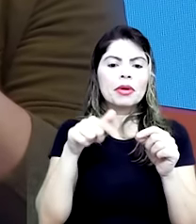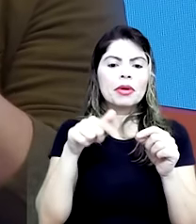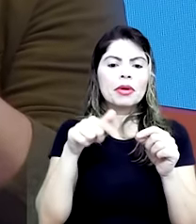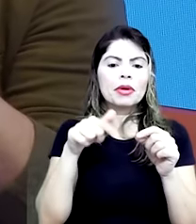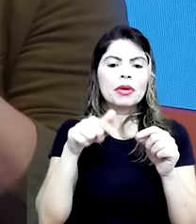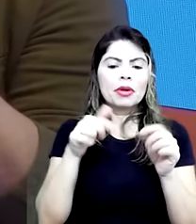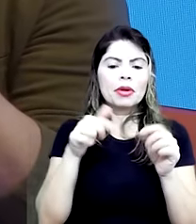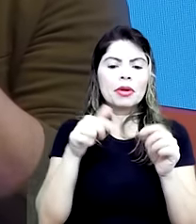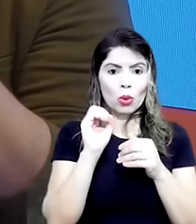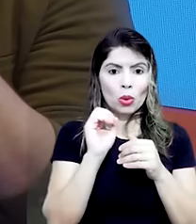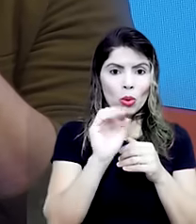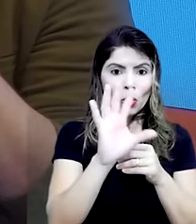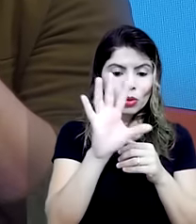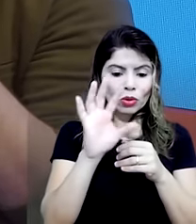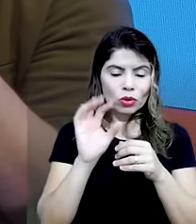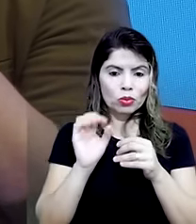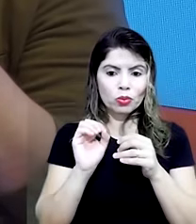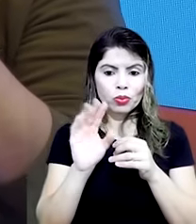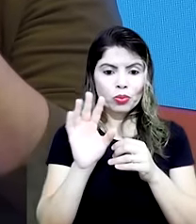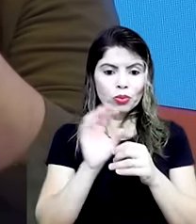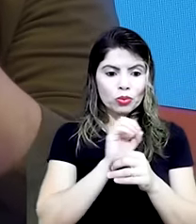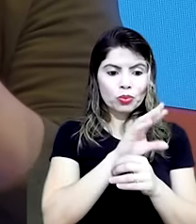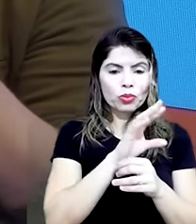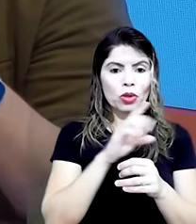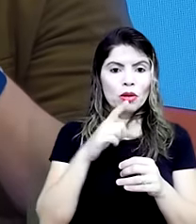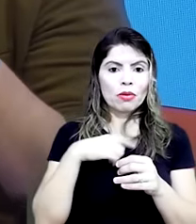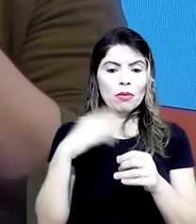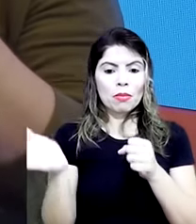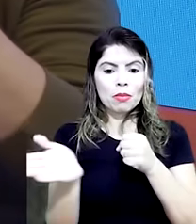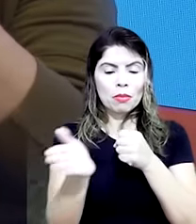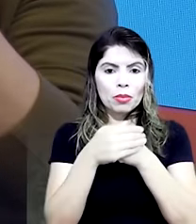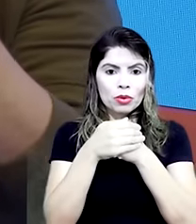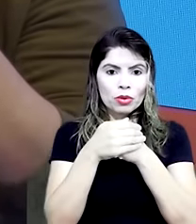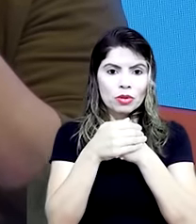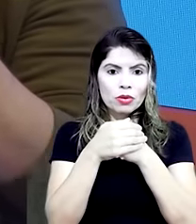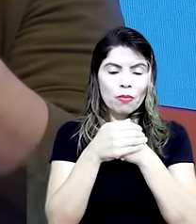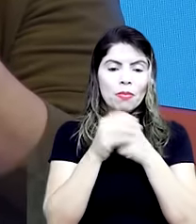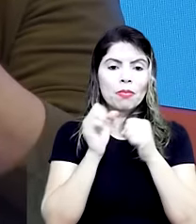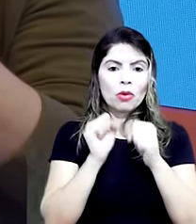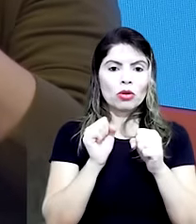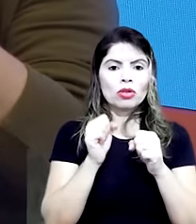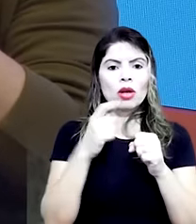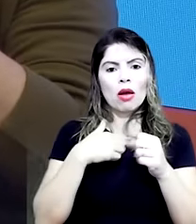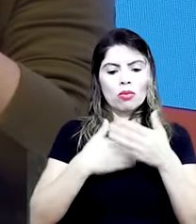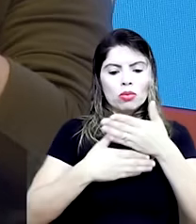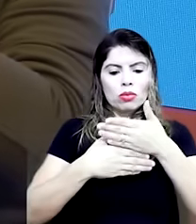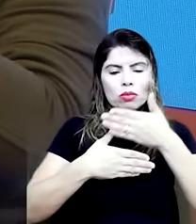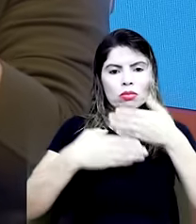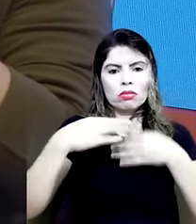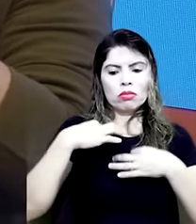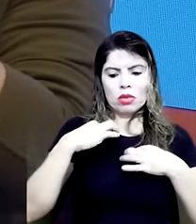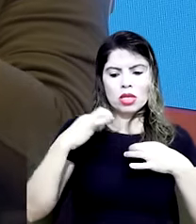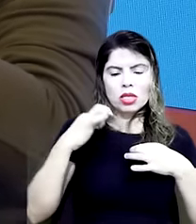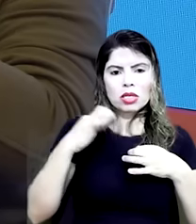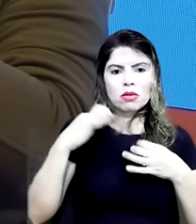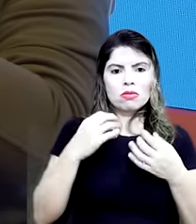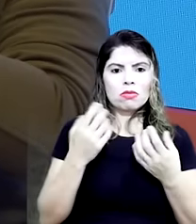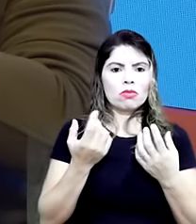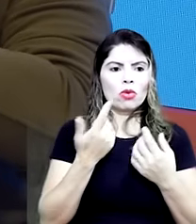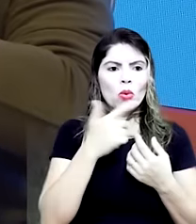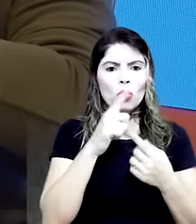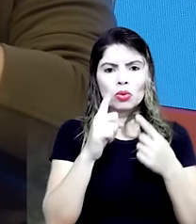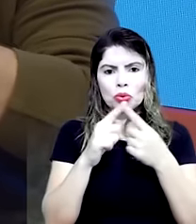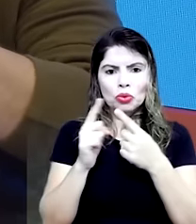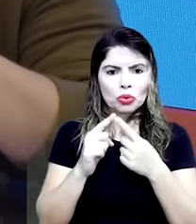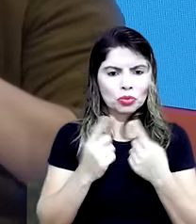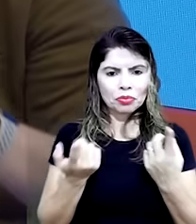uma proteção que pode ser um tecido pode ser um nylon pode ser alguma outra coisa que ela vá distribuir ela vai filtrar a luz